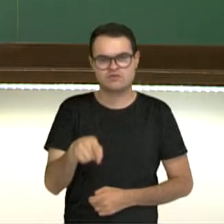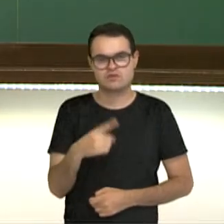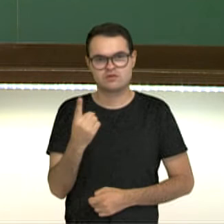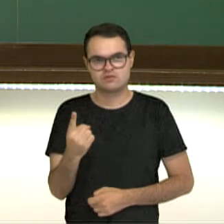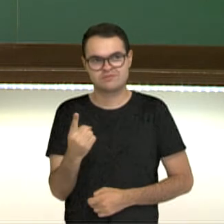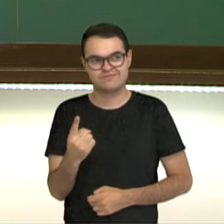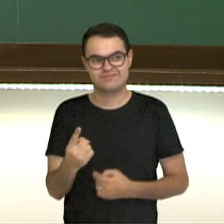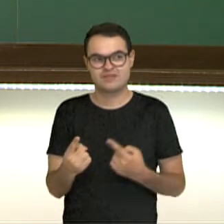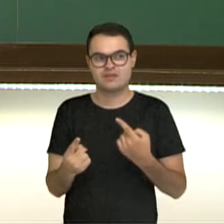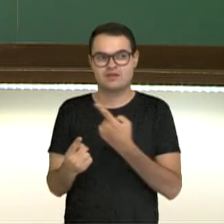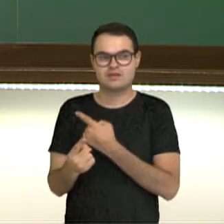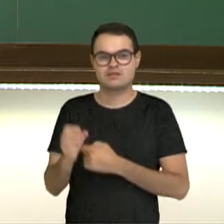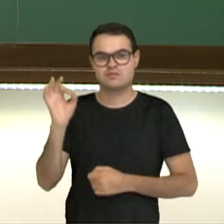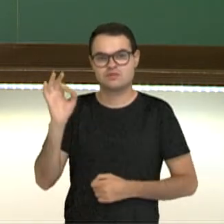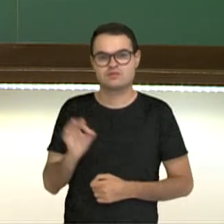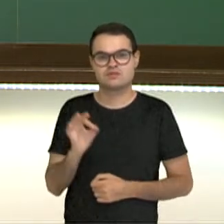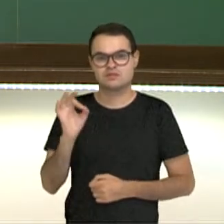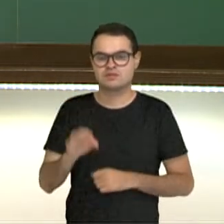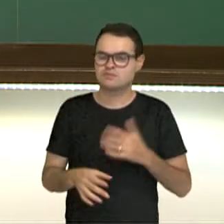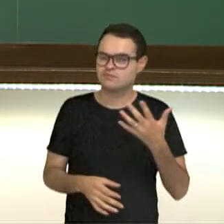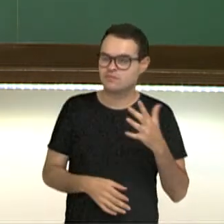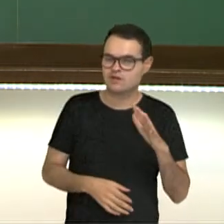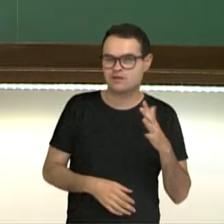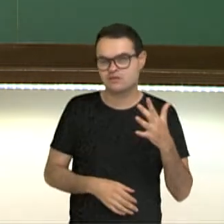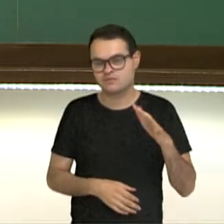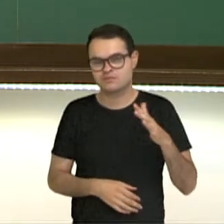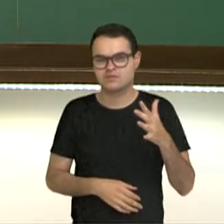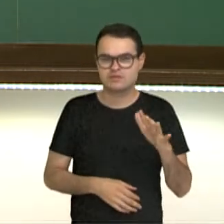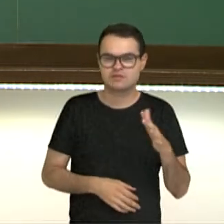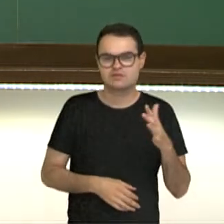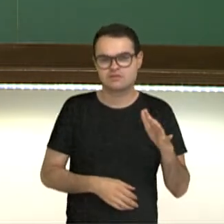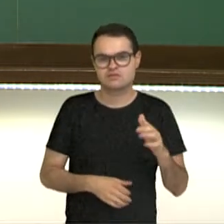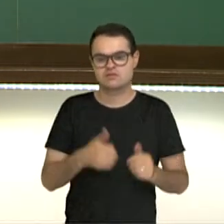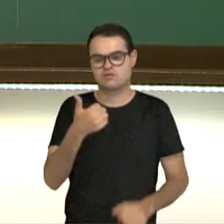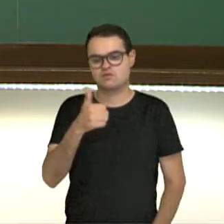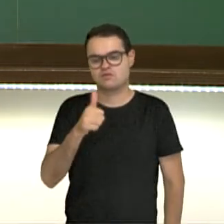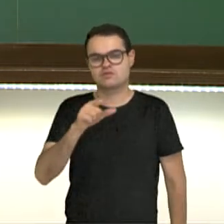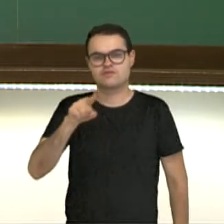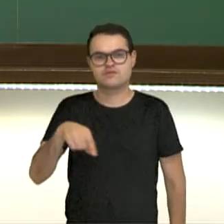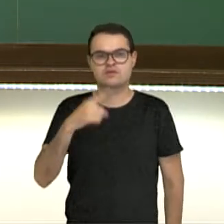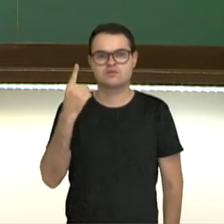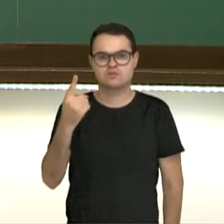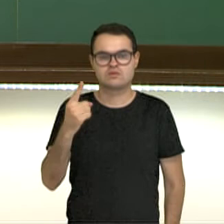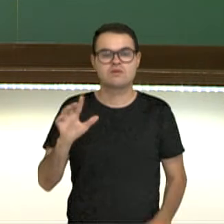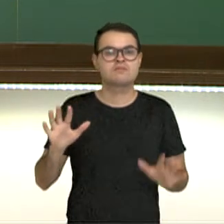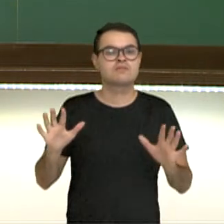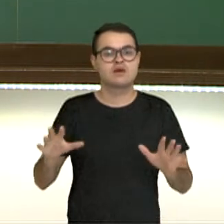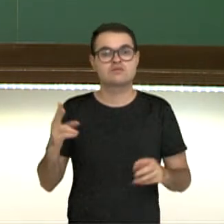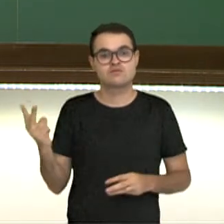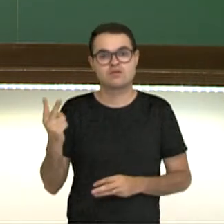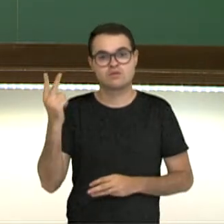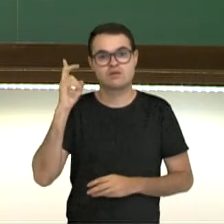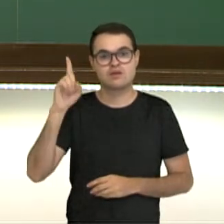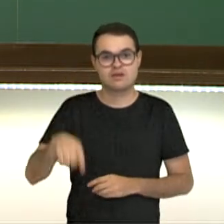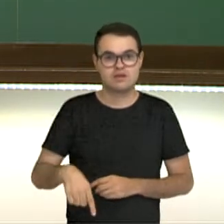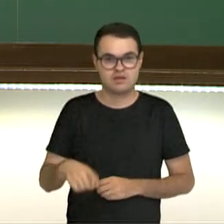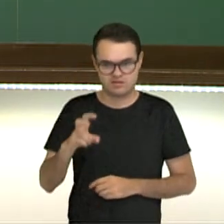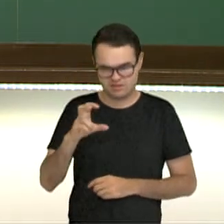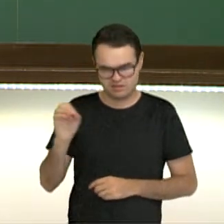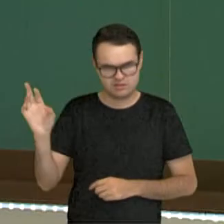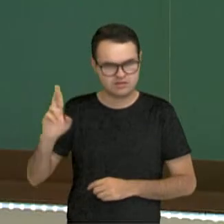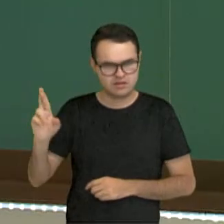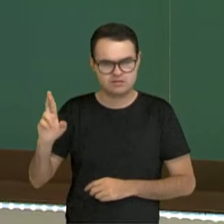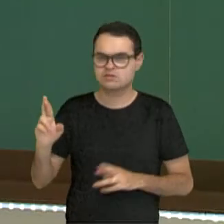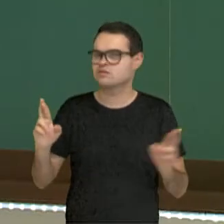que essa porcentagem aqui é mais ou menos, é aproximadamente 11,1. Mas o valor que a Isolda investiu foi